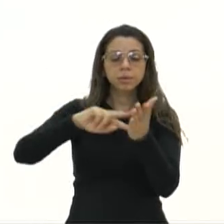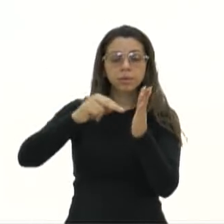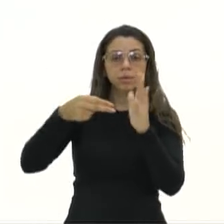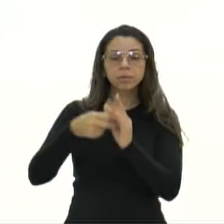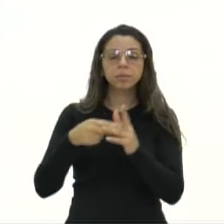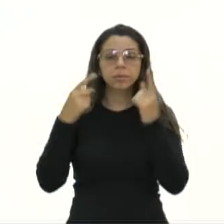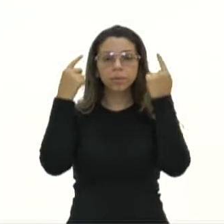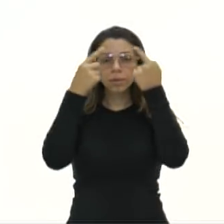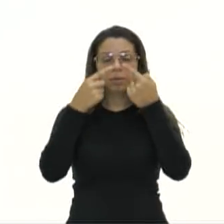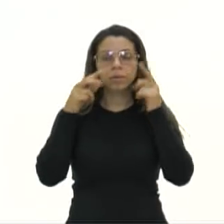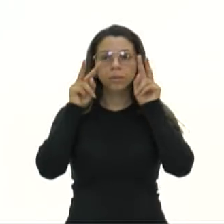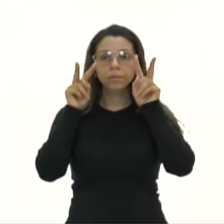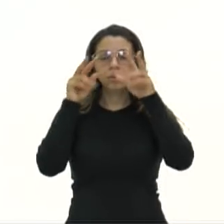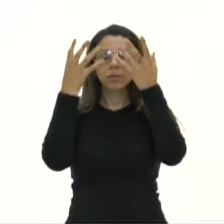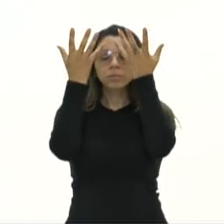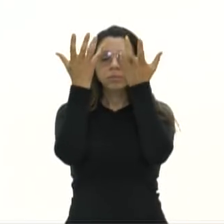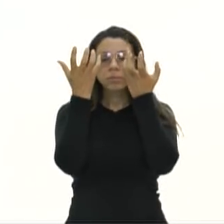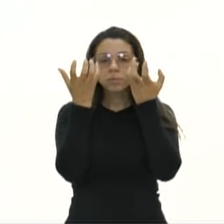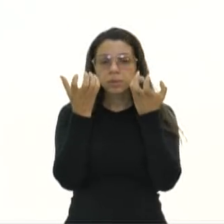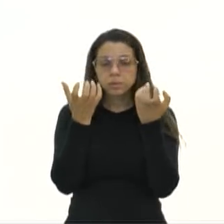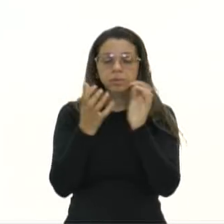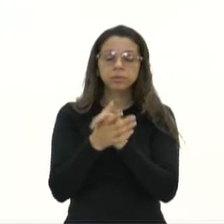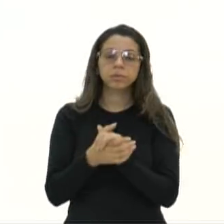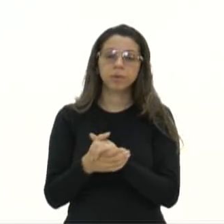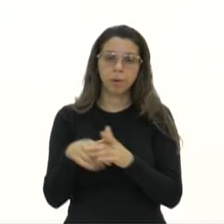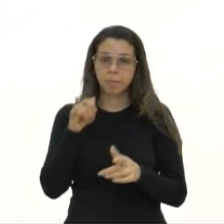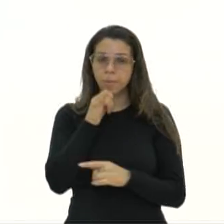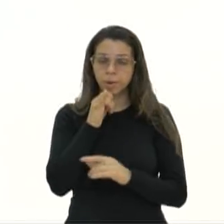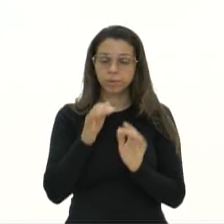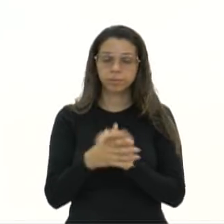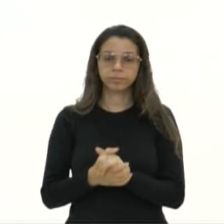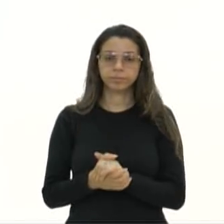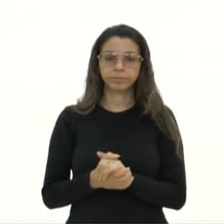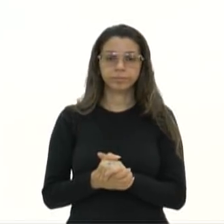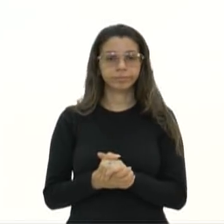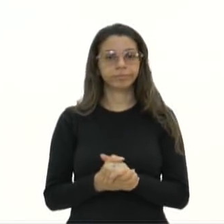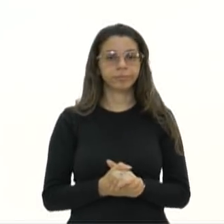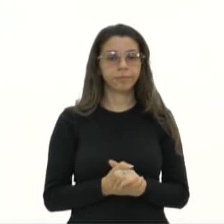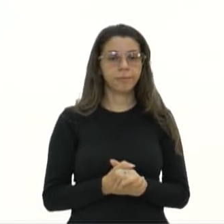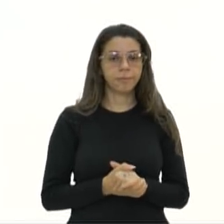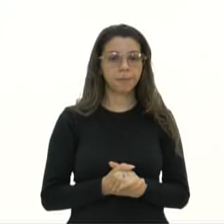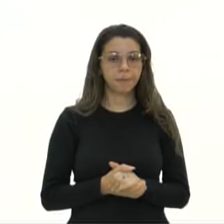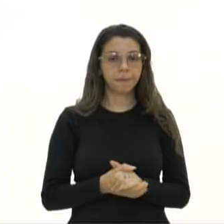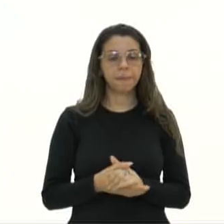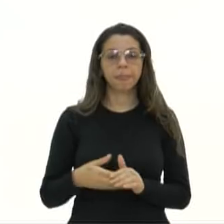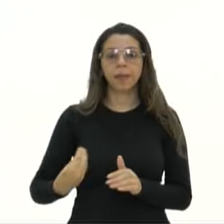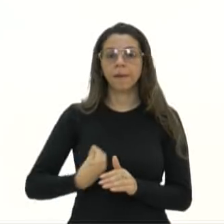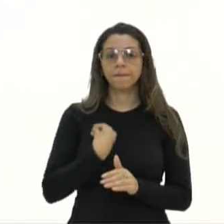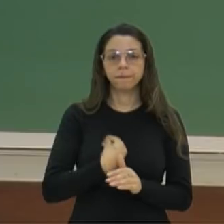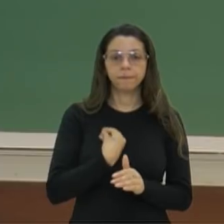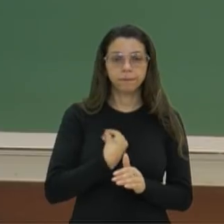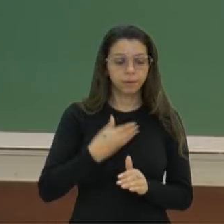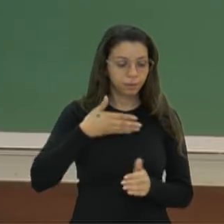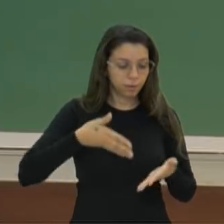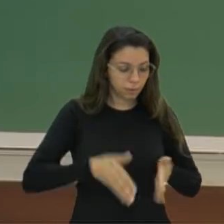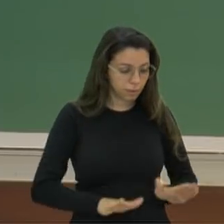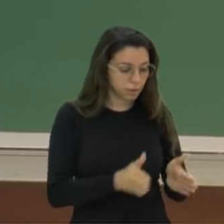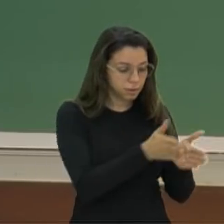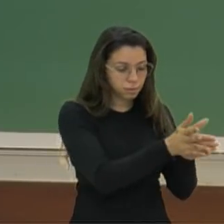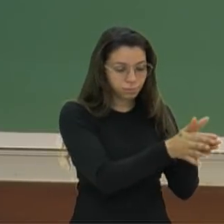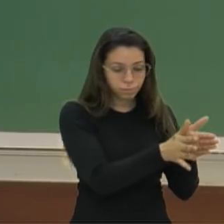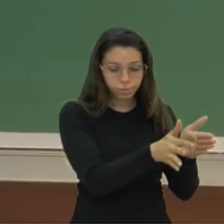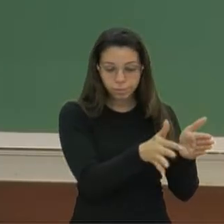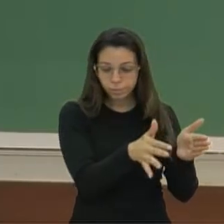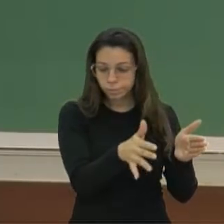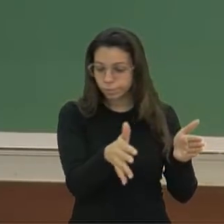visão cansada. Conforme nós vamos envelhecendo, a musculatura que está em torno dos nossos olhos, e a gente aprendeu isso na